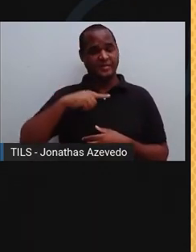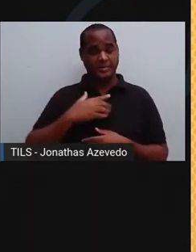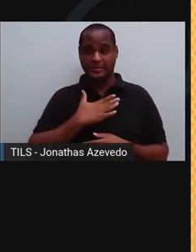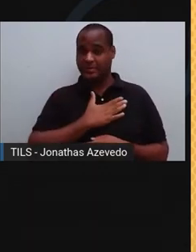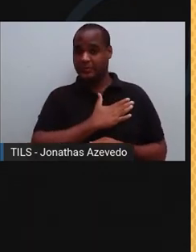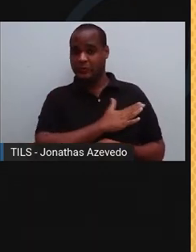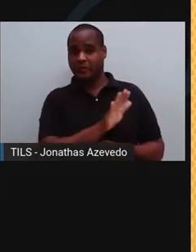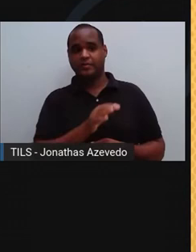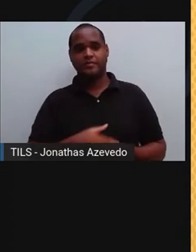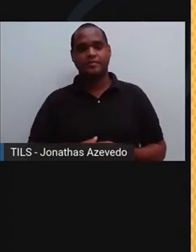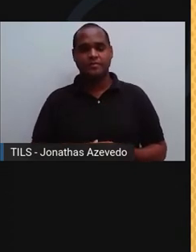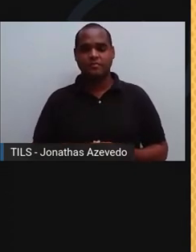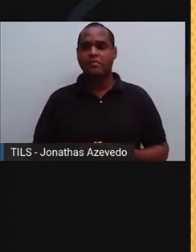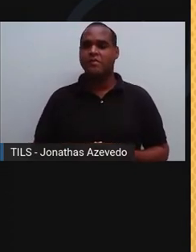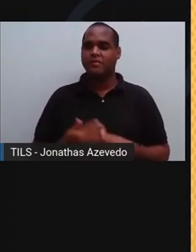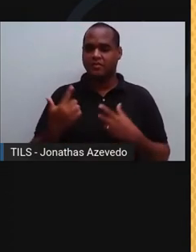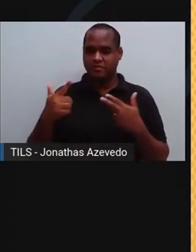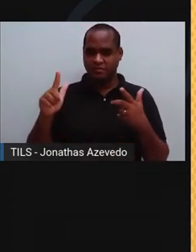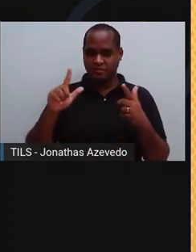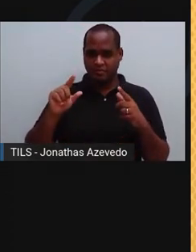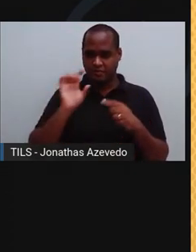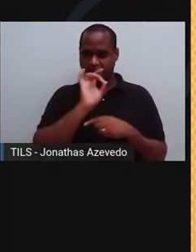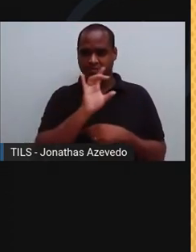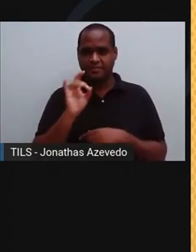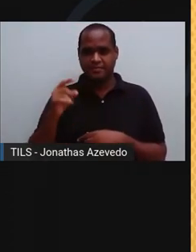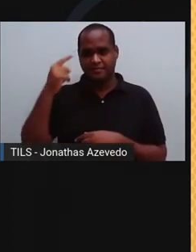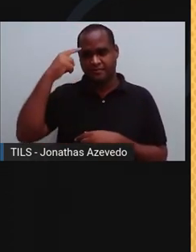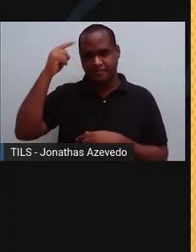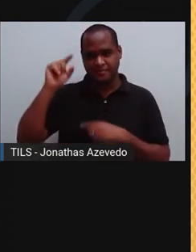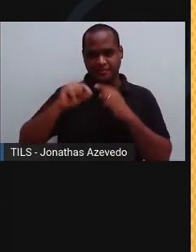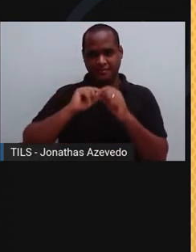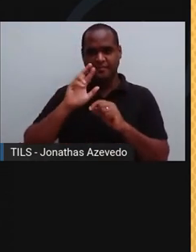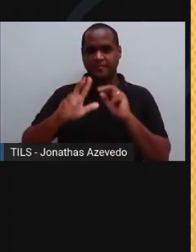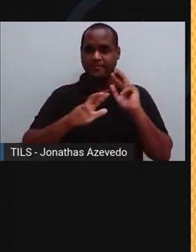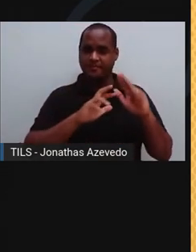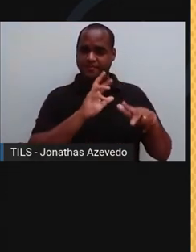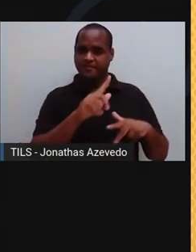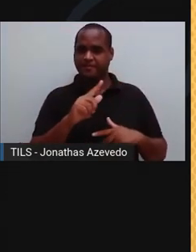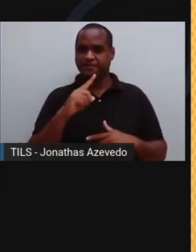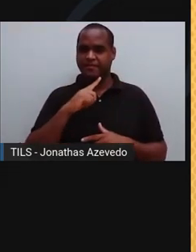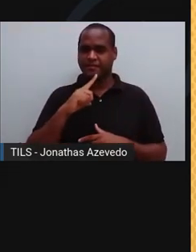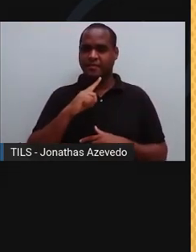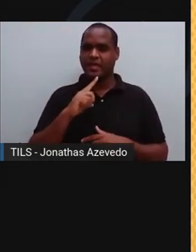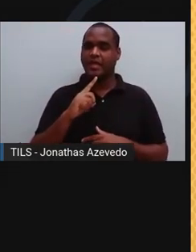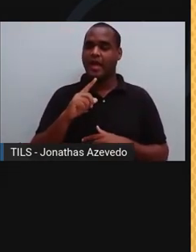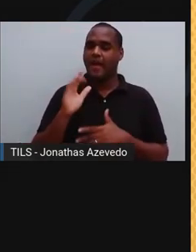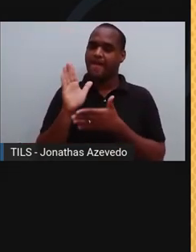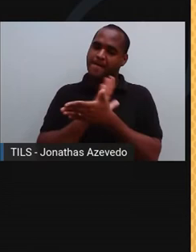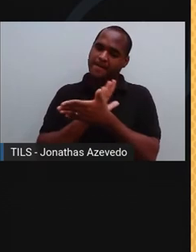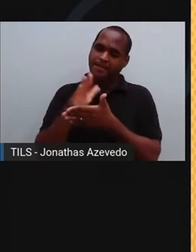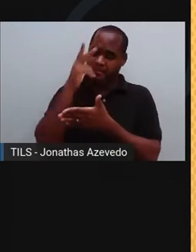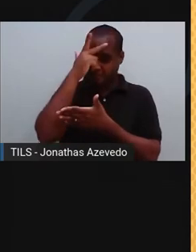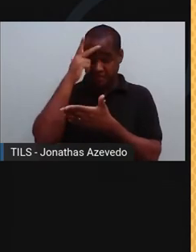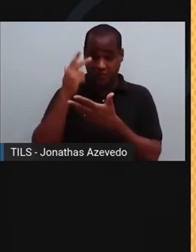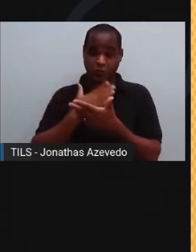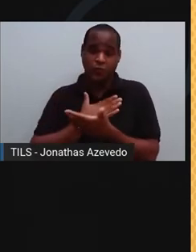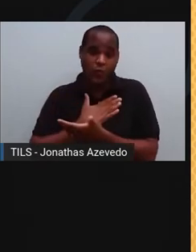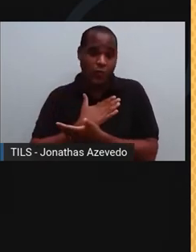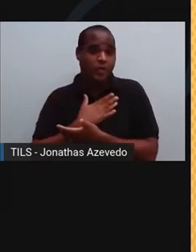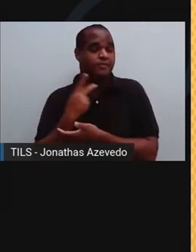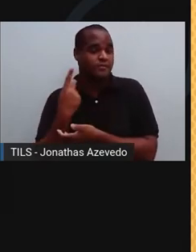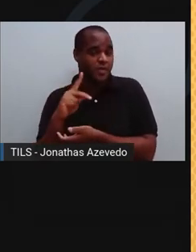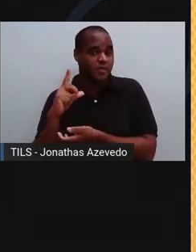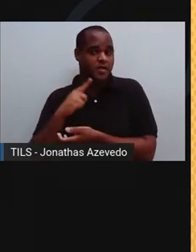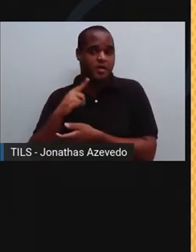gosto! Cada um de nós sentimos os sabores de maneira diferente. É por isso que algumas pessoas podem gostar da mesma